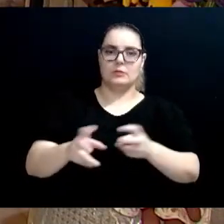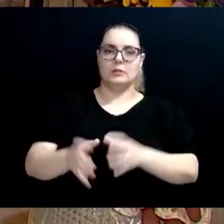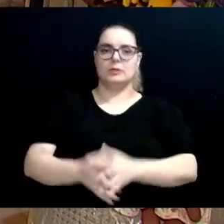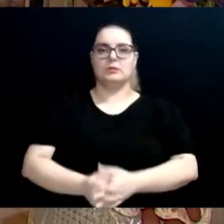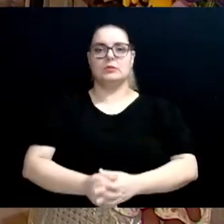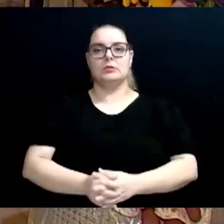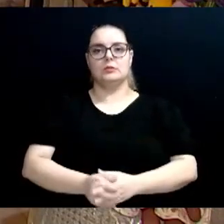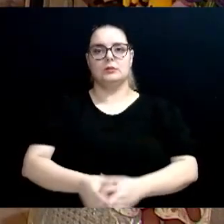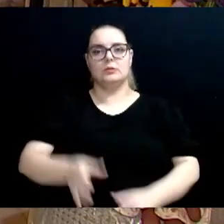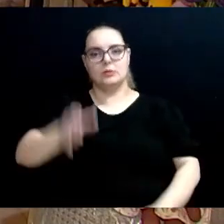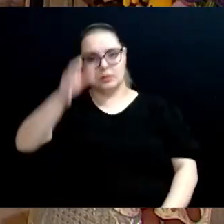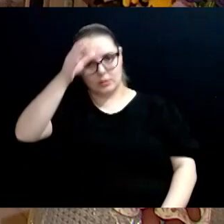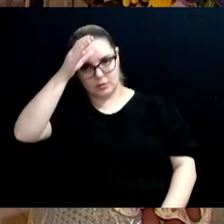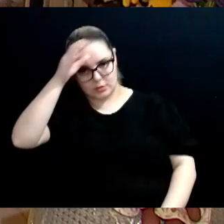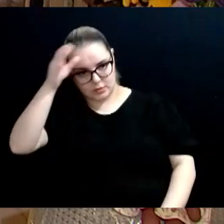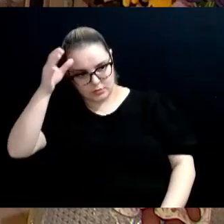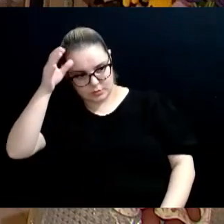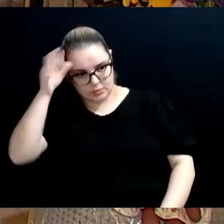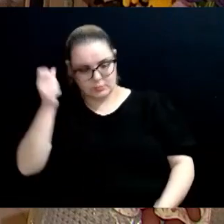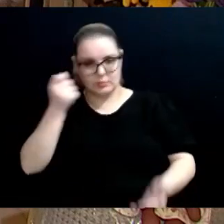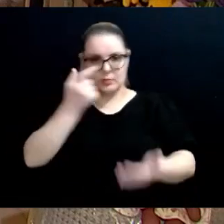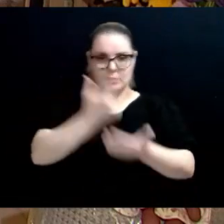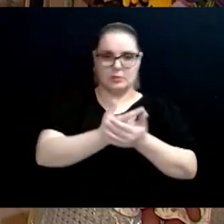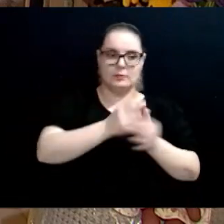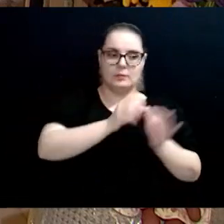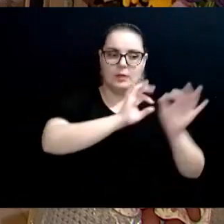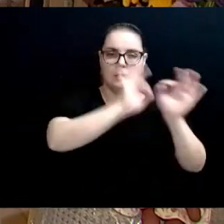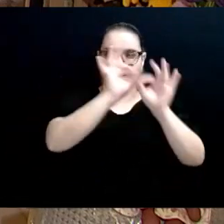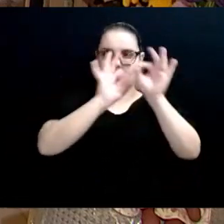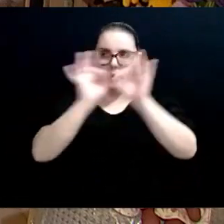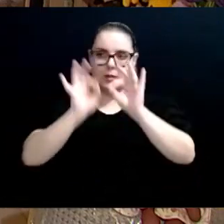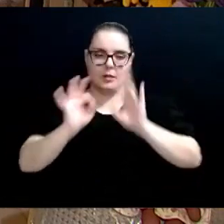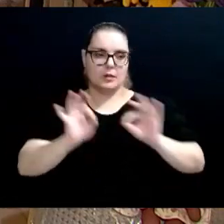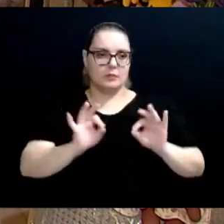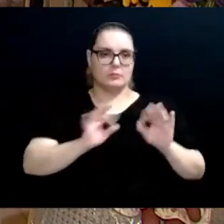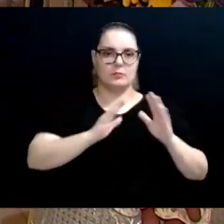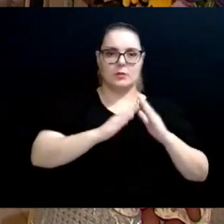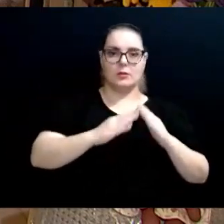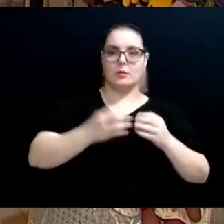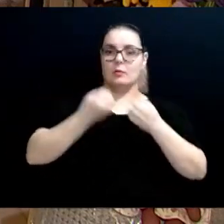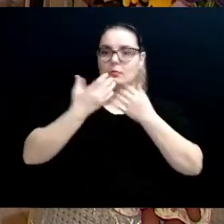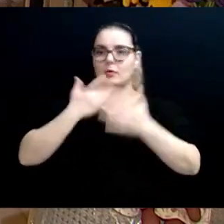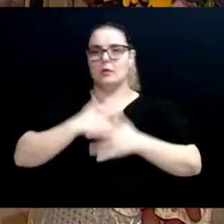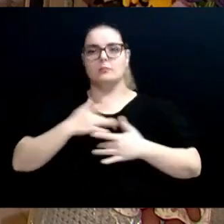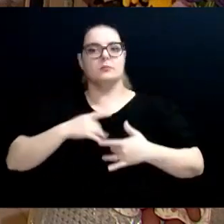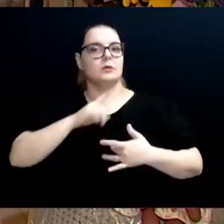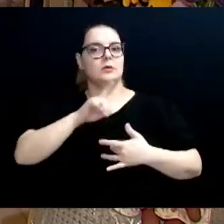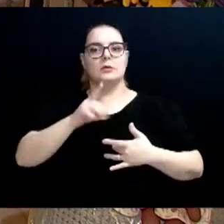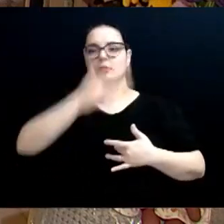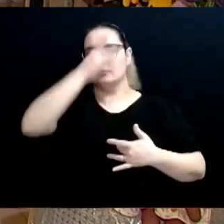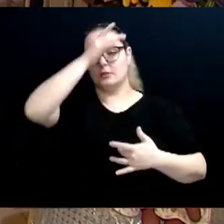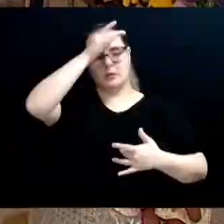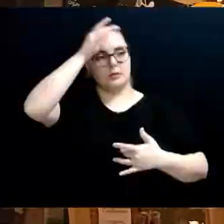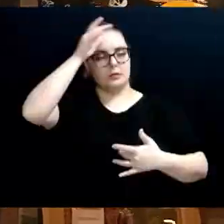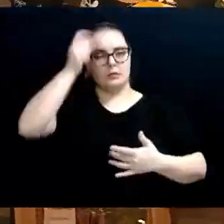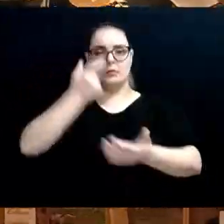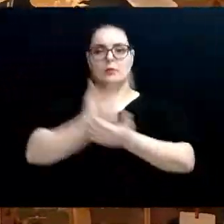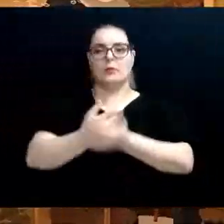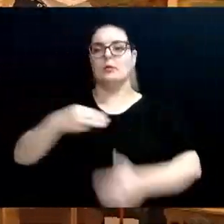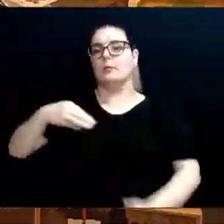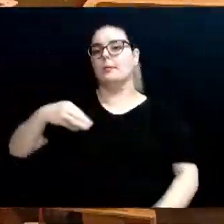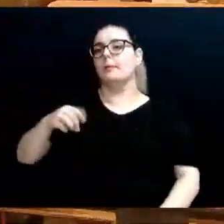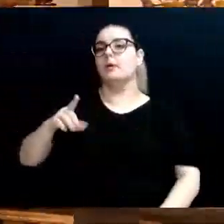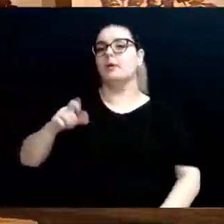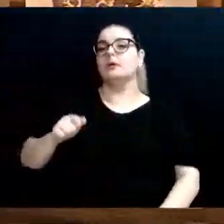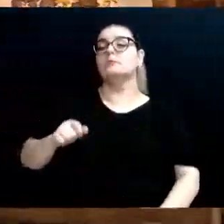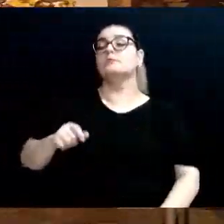um momento nós percebemos que o cliente que compra decoração, bem-estar, não é o